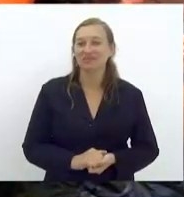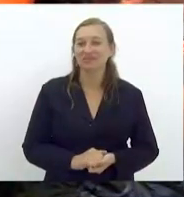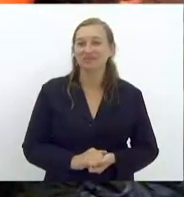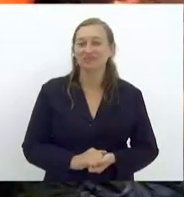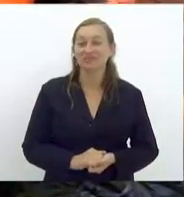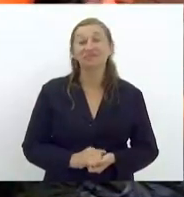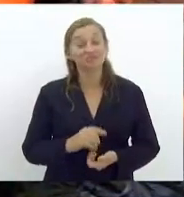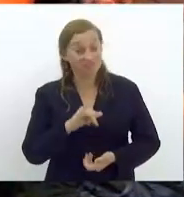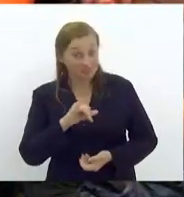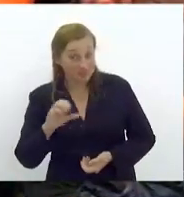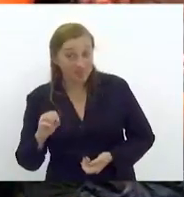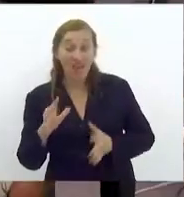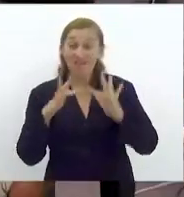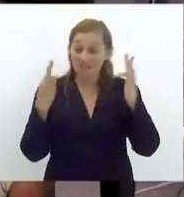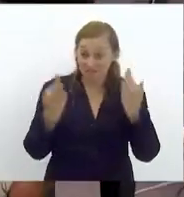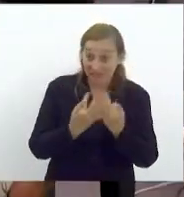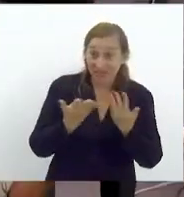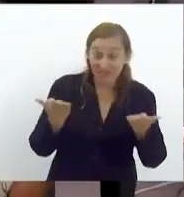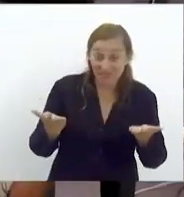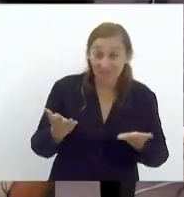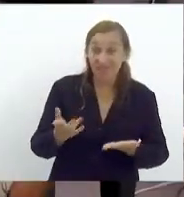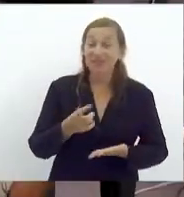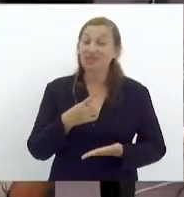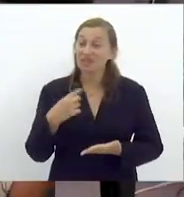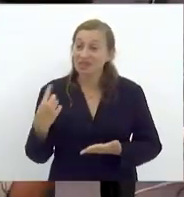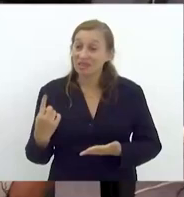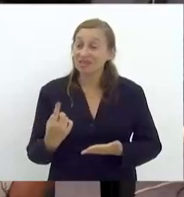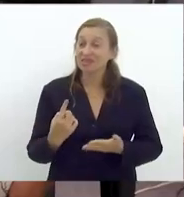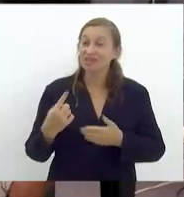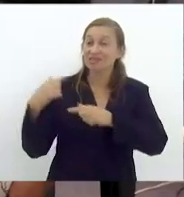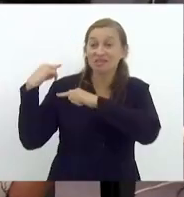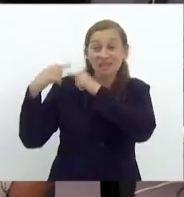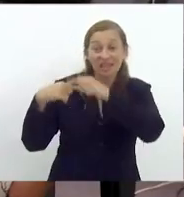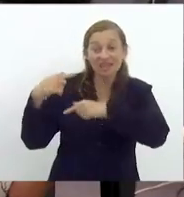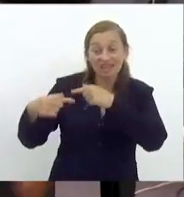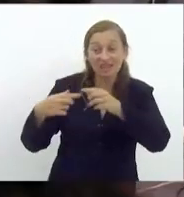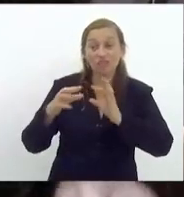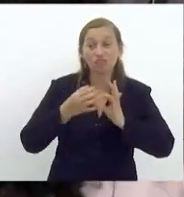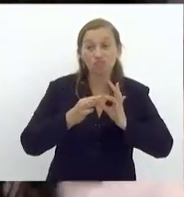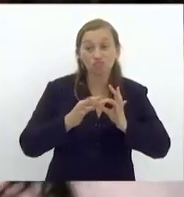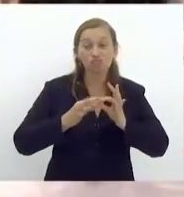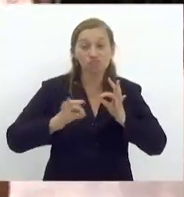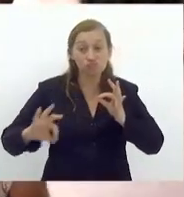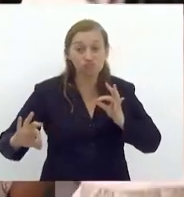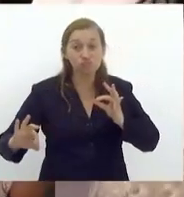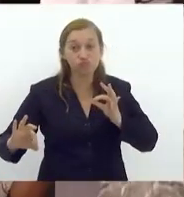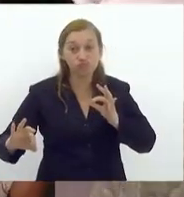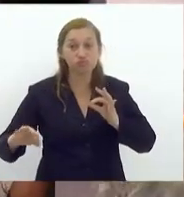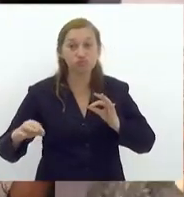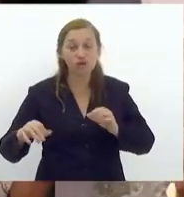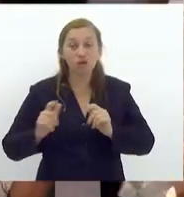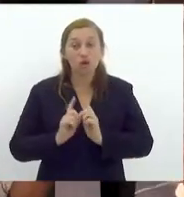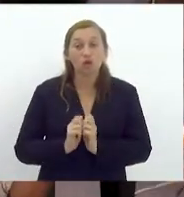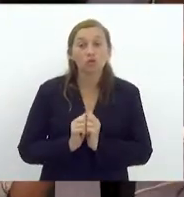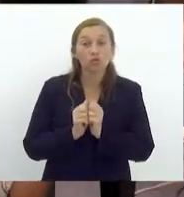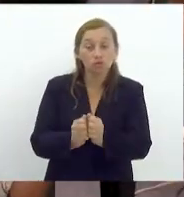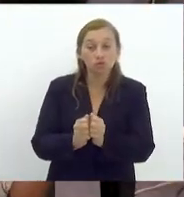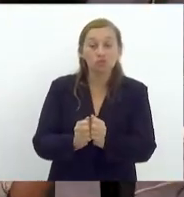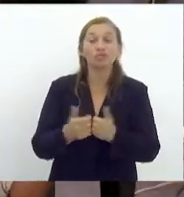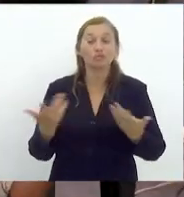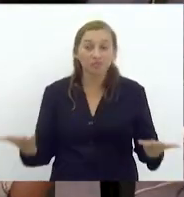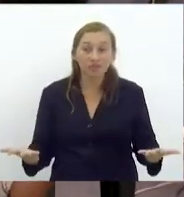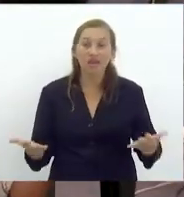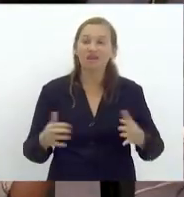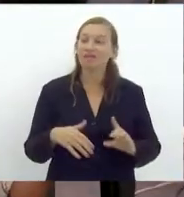é isso família nossos passos vem de longe a gente vai caminhar ainda muito junto vamos lá então